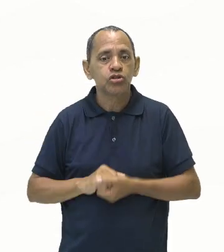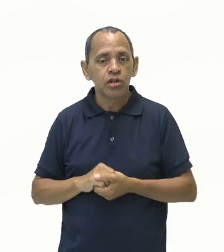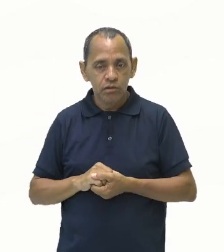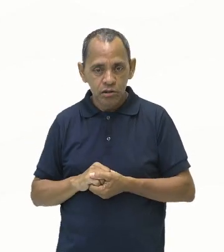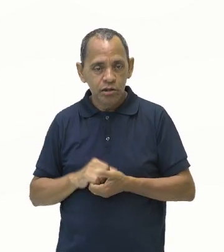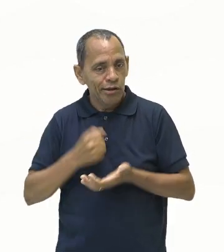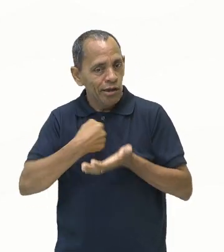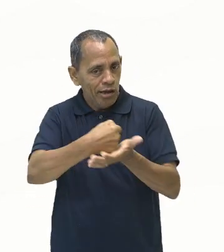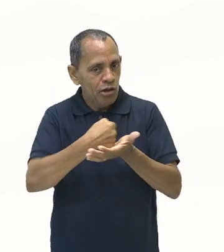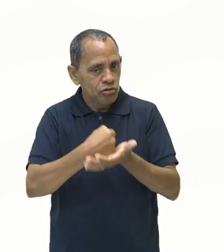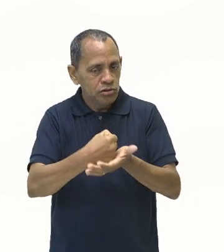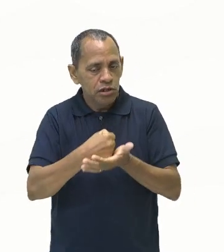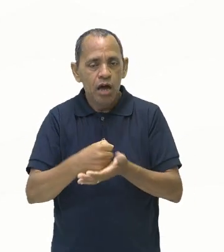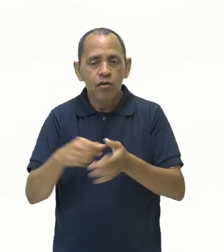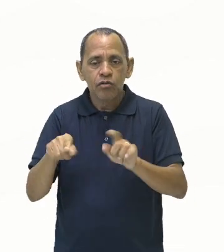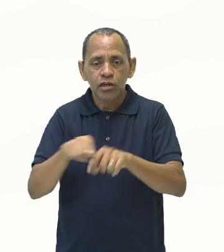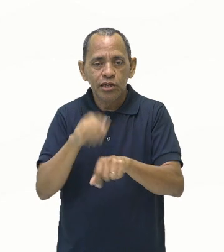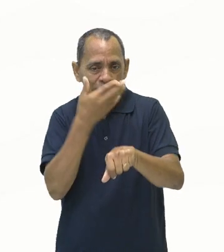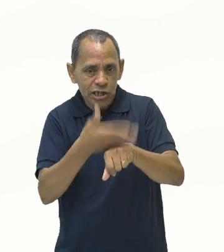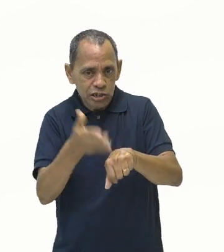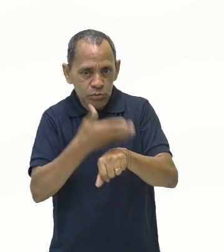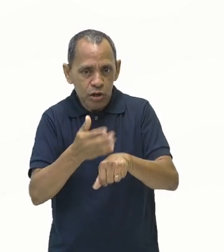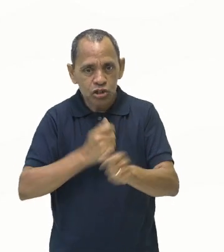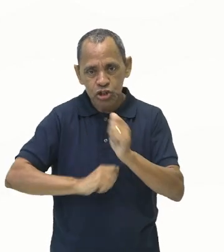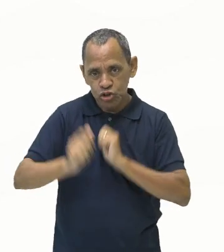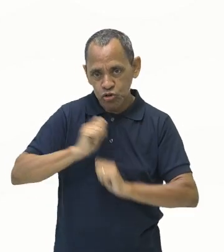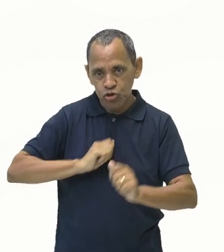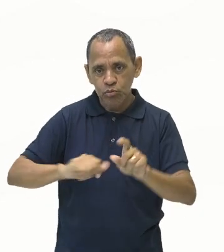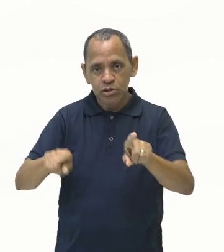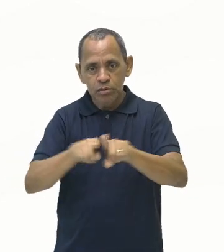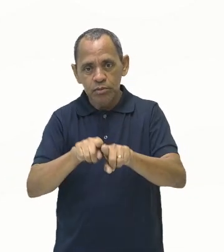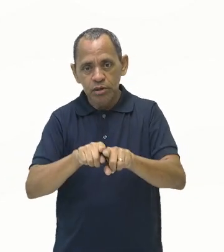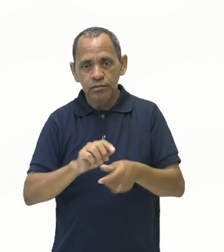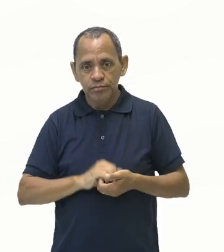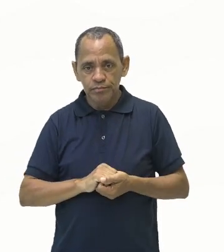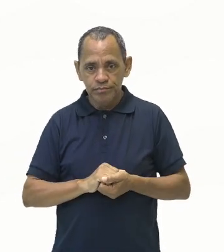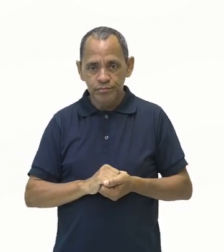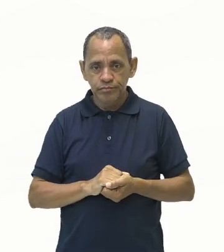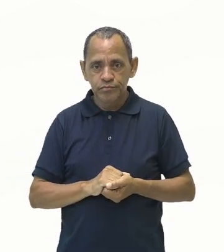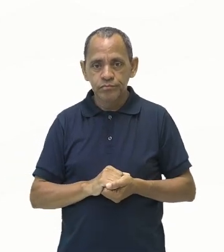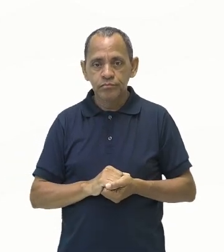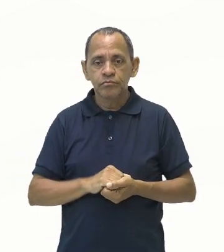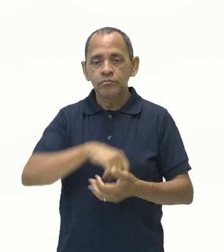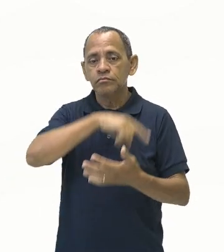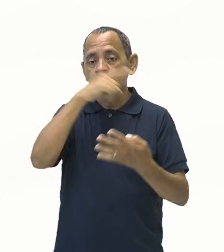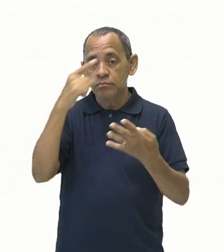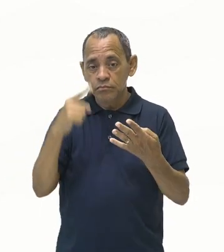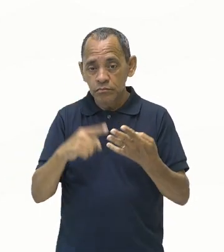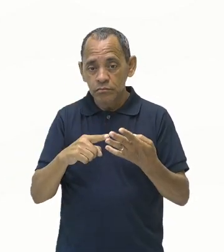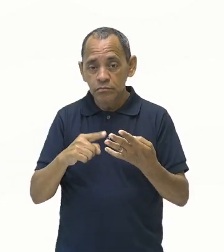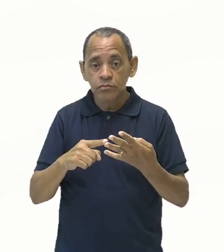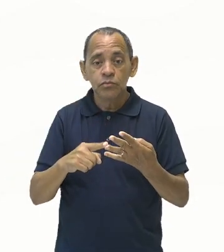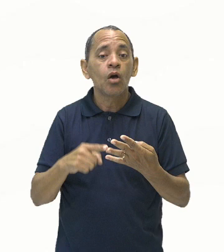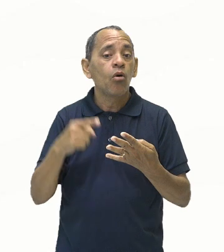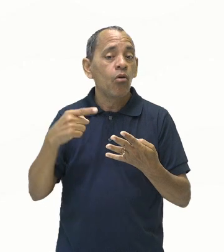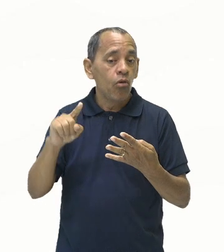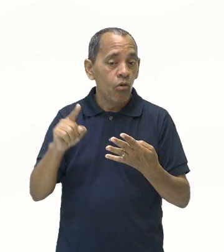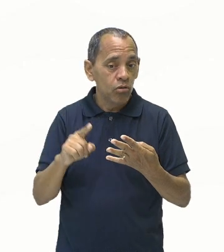suas demandas econômicas. Temos outro fator muito importante,